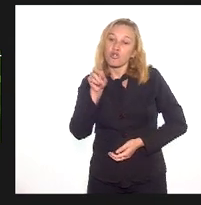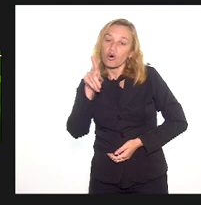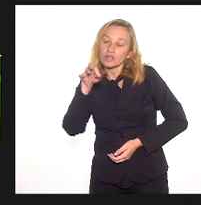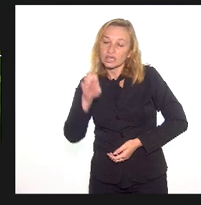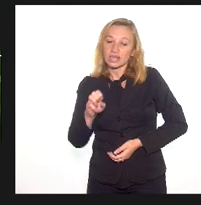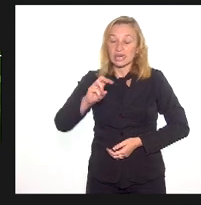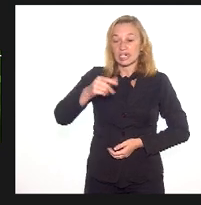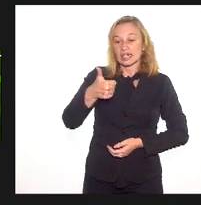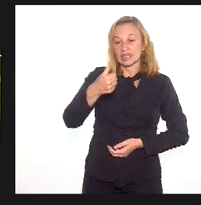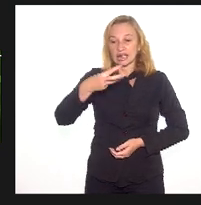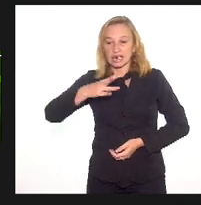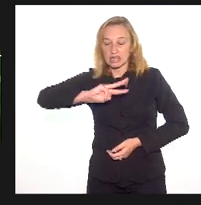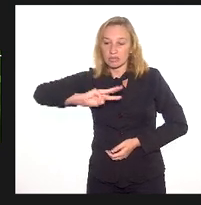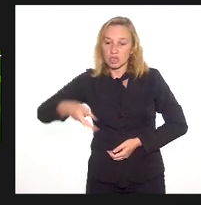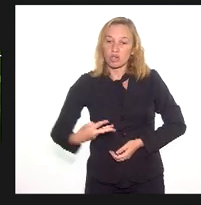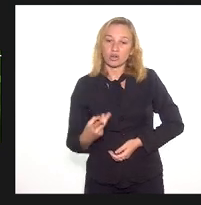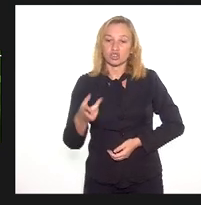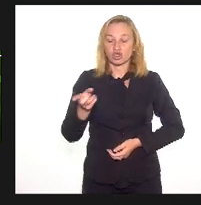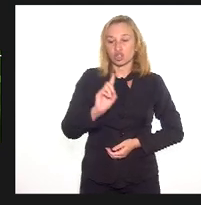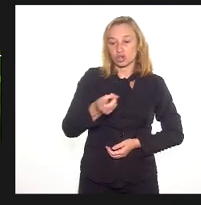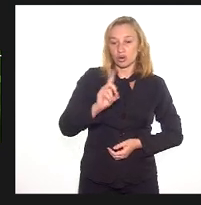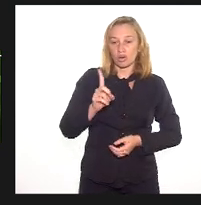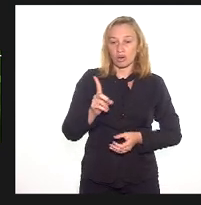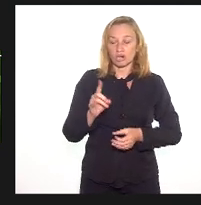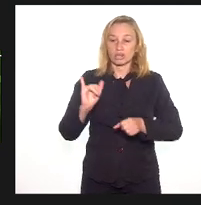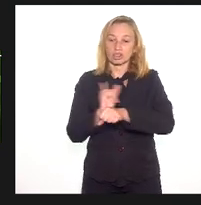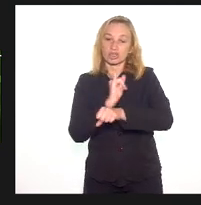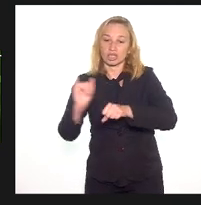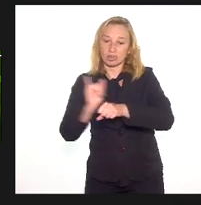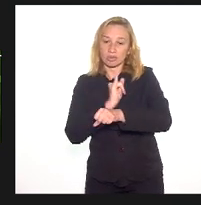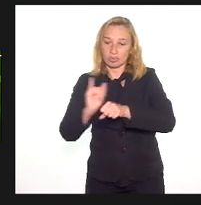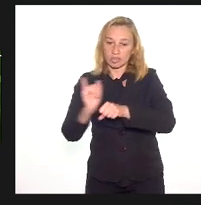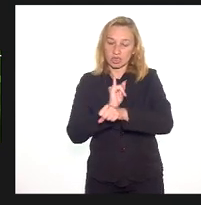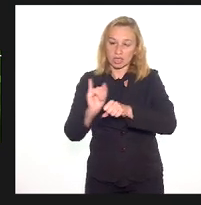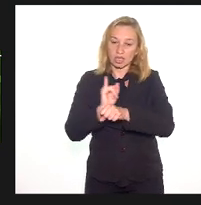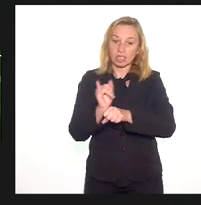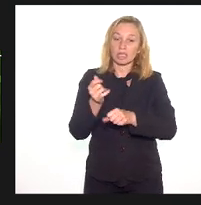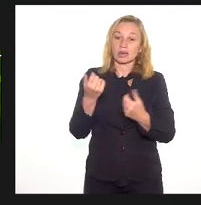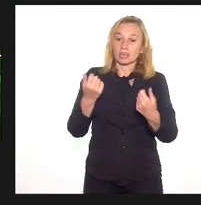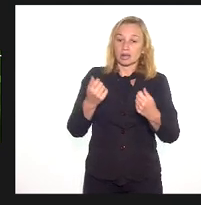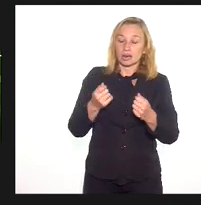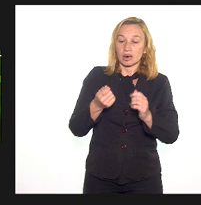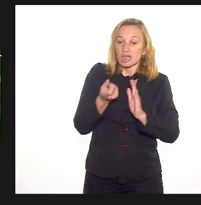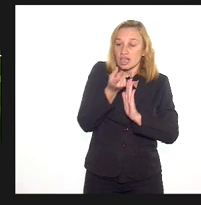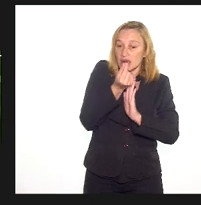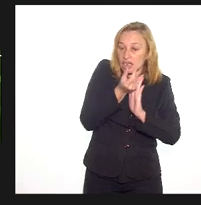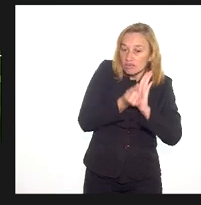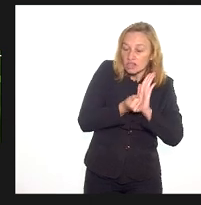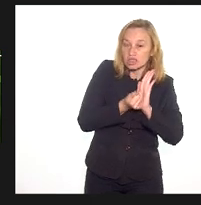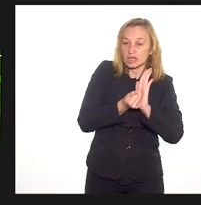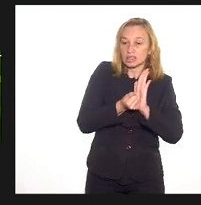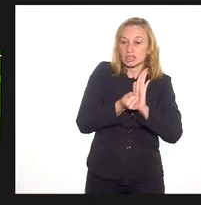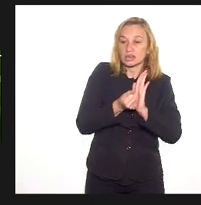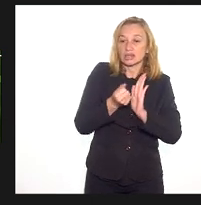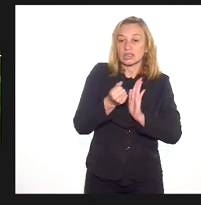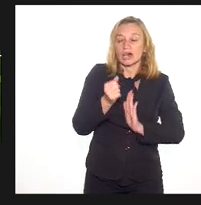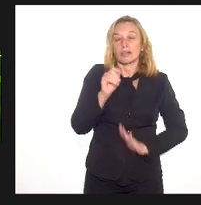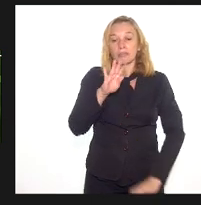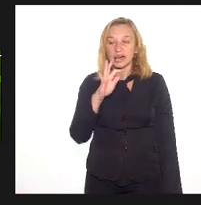estão identificados no nosso planejamento estratégico para serem investidos na bacia de